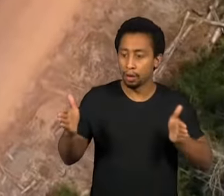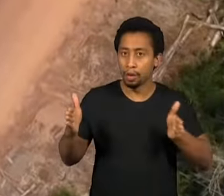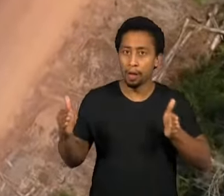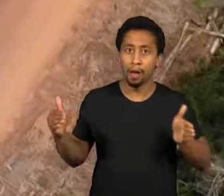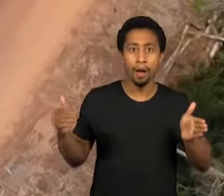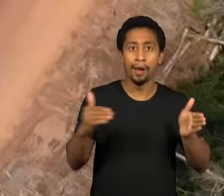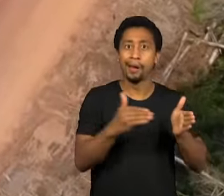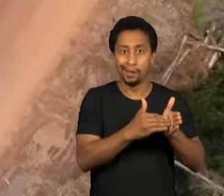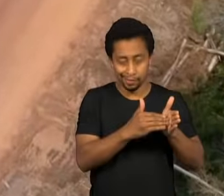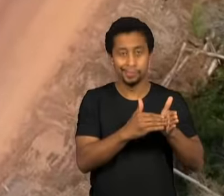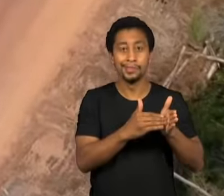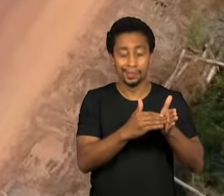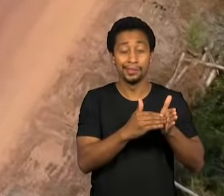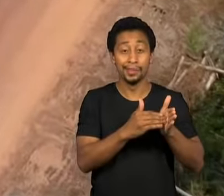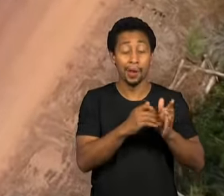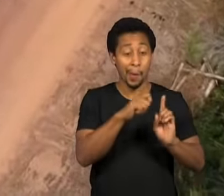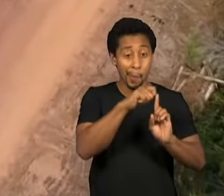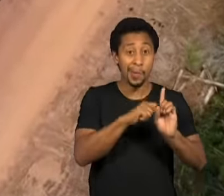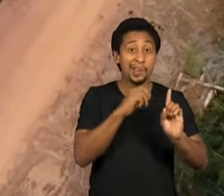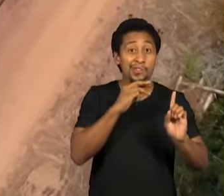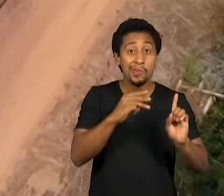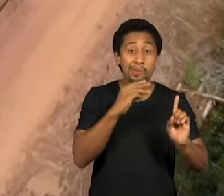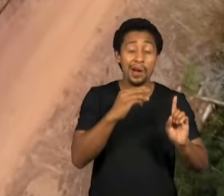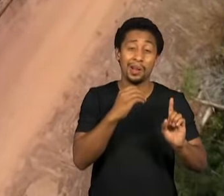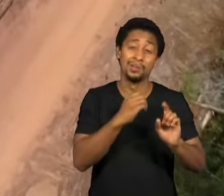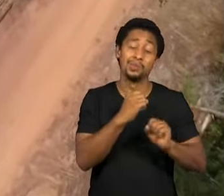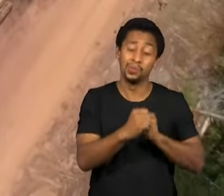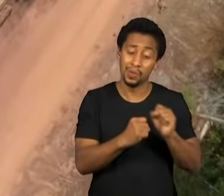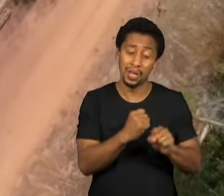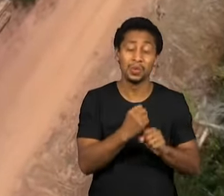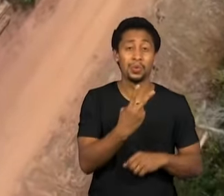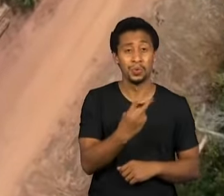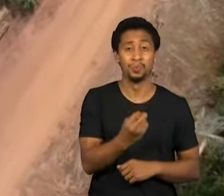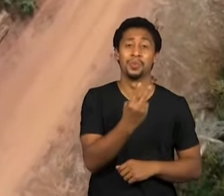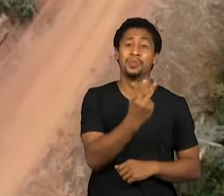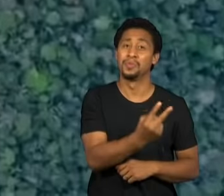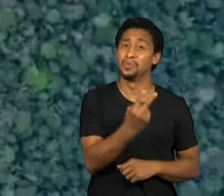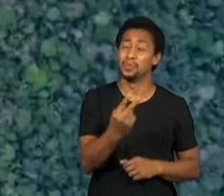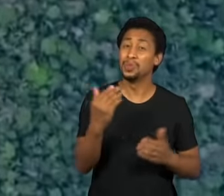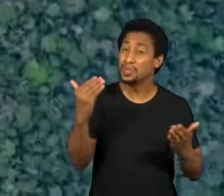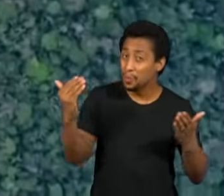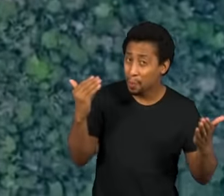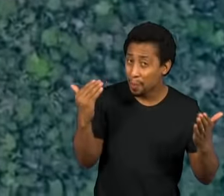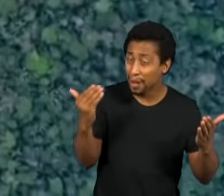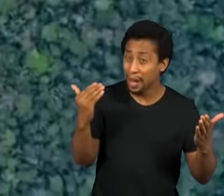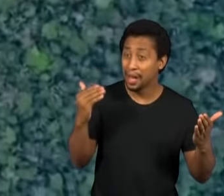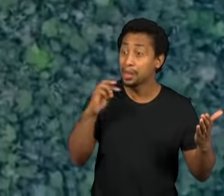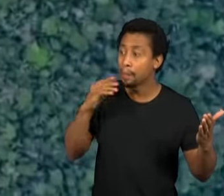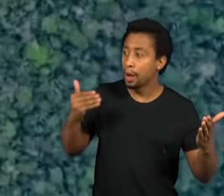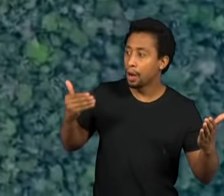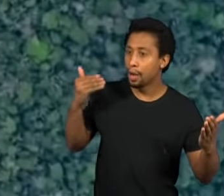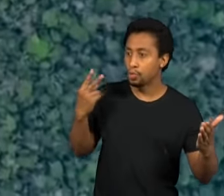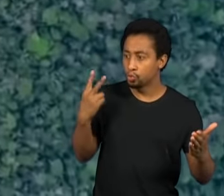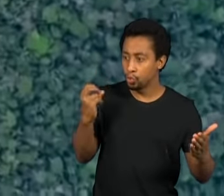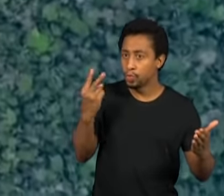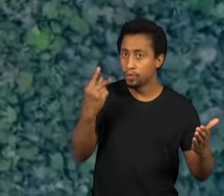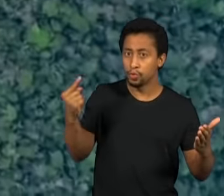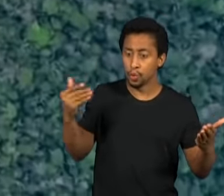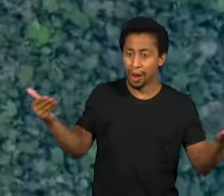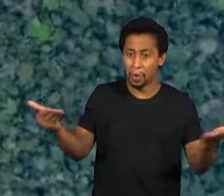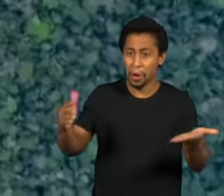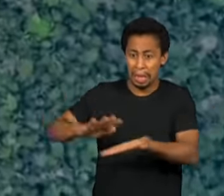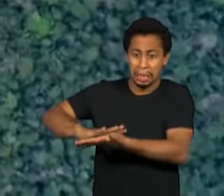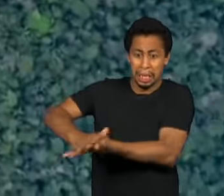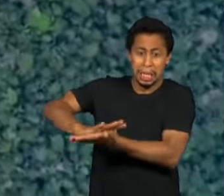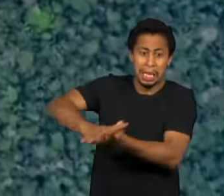queda de 15% em março comparado ao mesmo mês de 2021. Nos três primeiros meses deste ano,